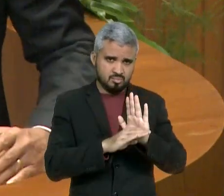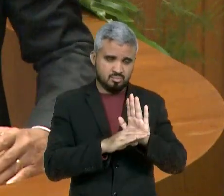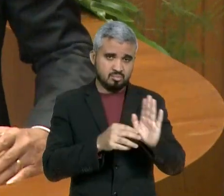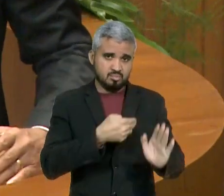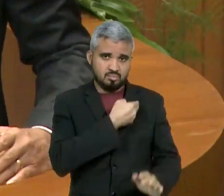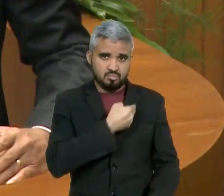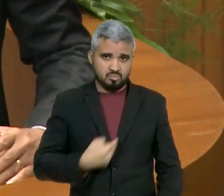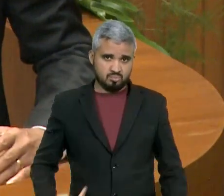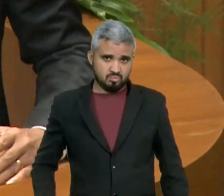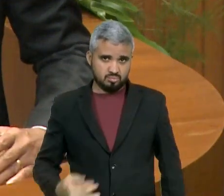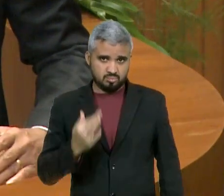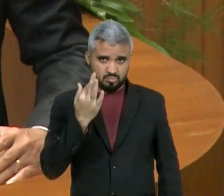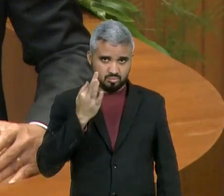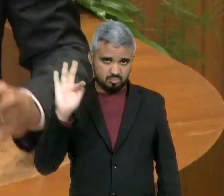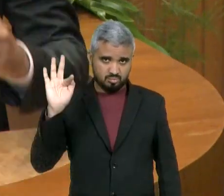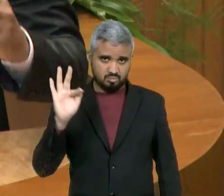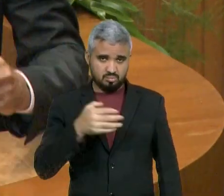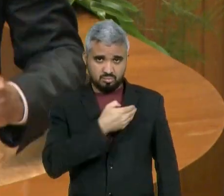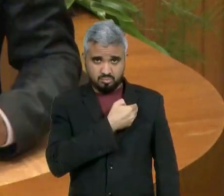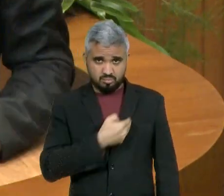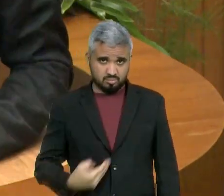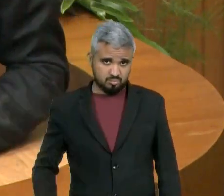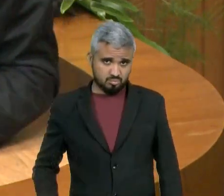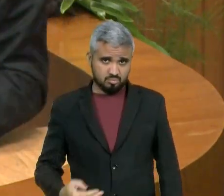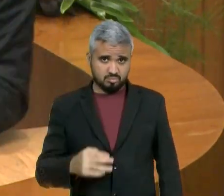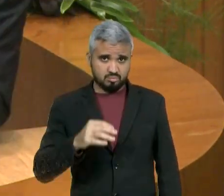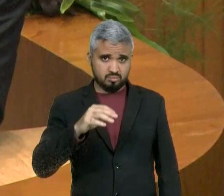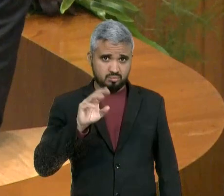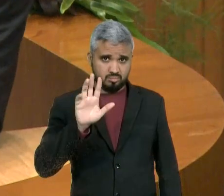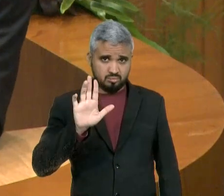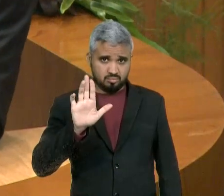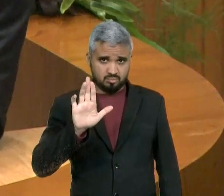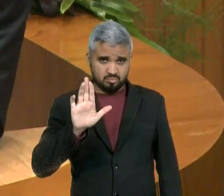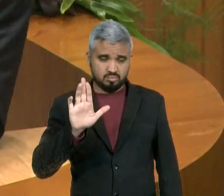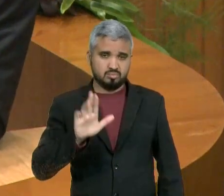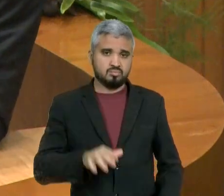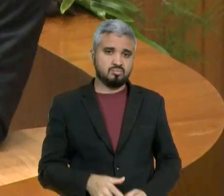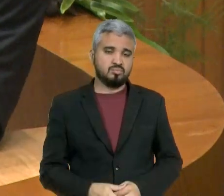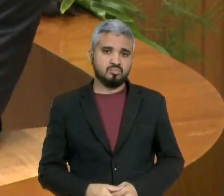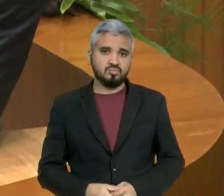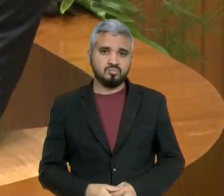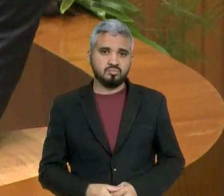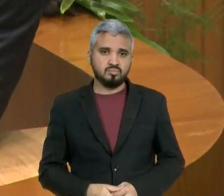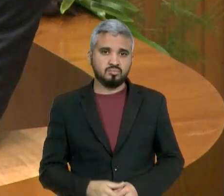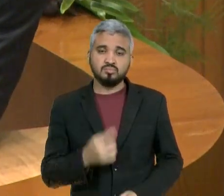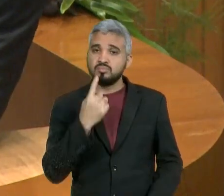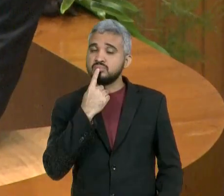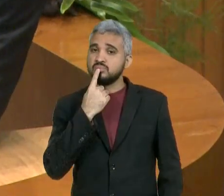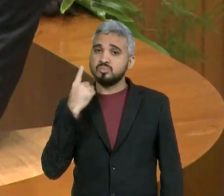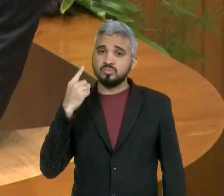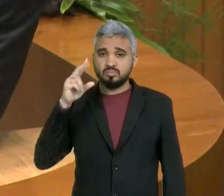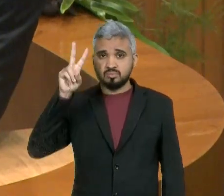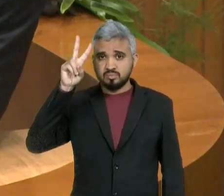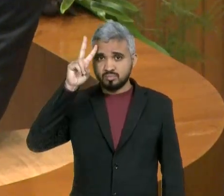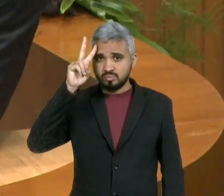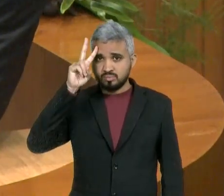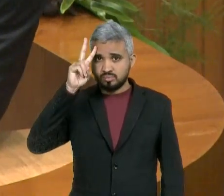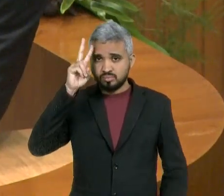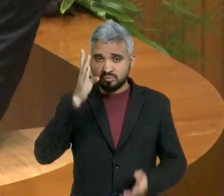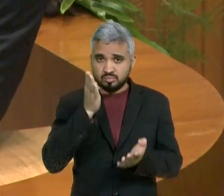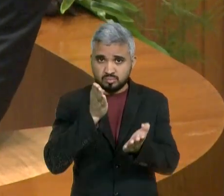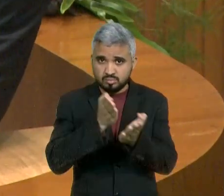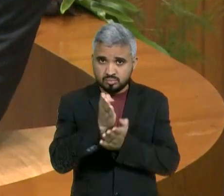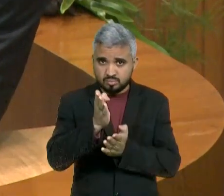do presidente Lula, que nesta última segunda-feira foi aprovado na Câmara